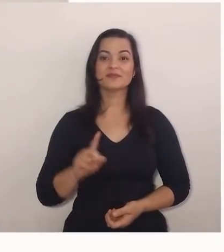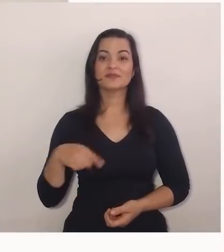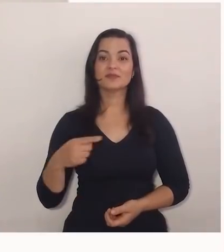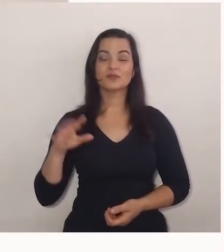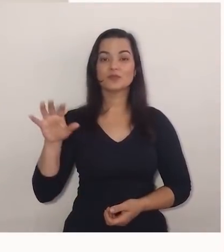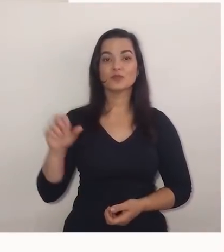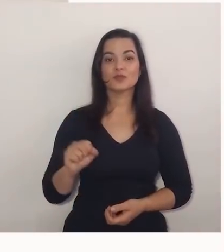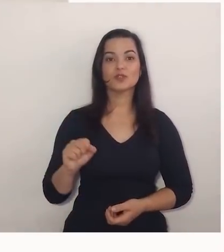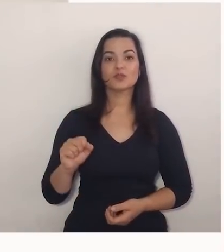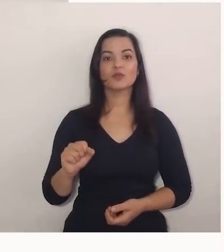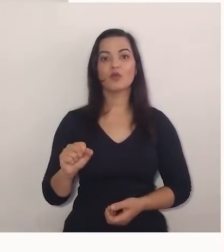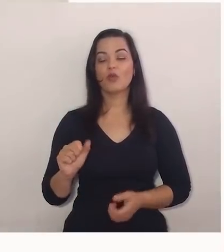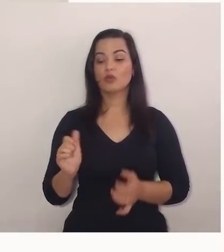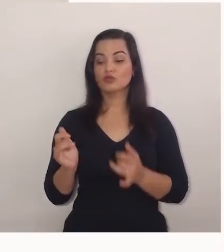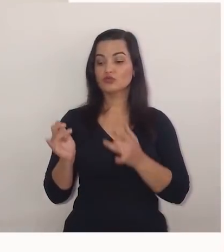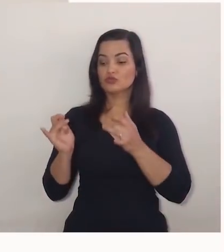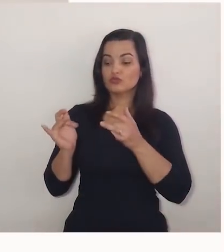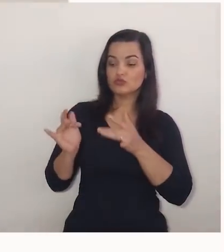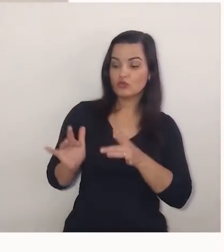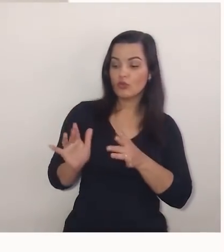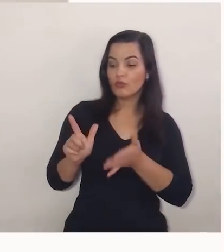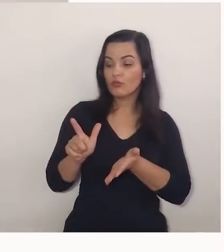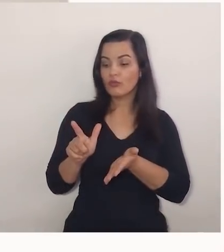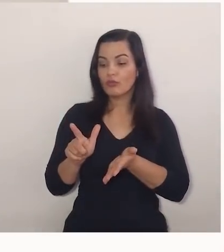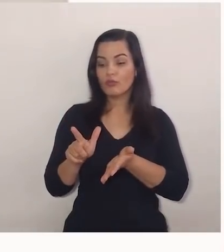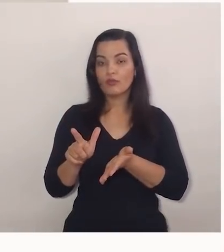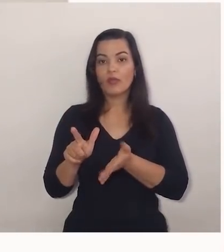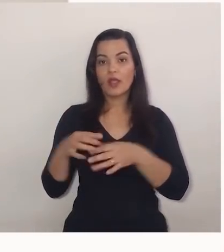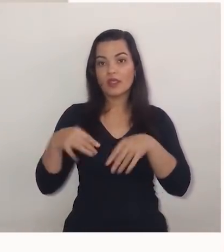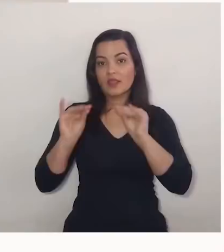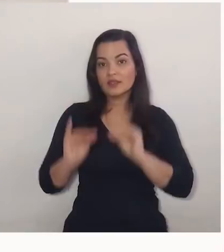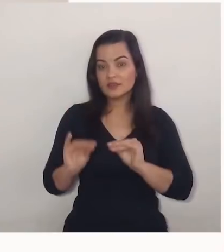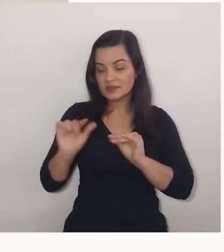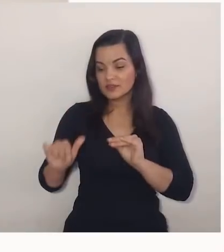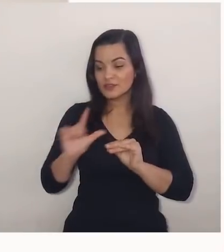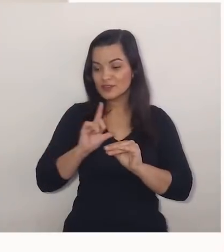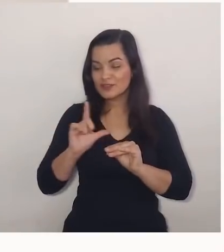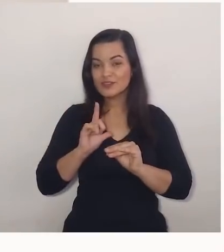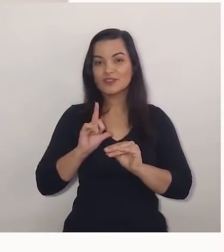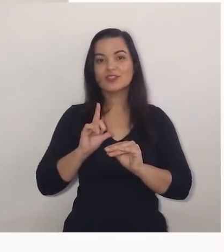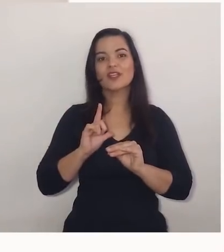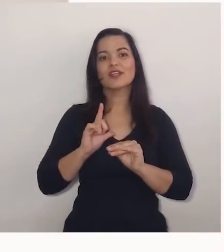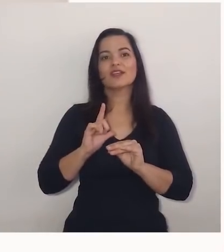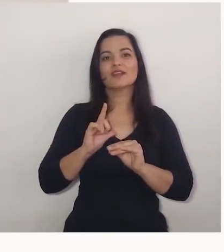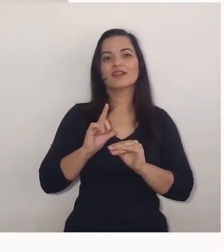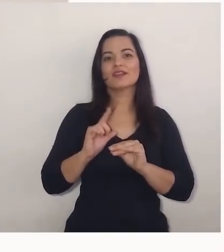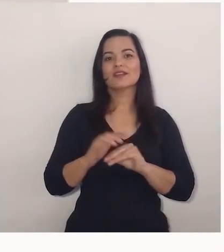Depois eu peguei um pedaço que sobrou do tecido do vestido e fiz um turbante